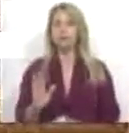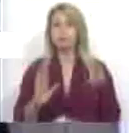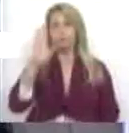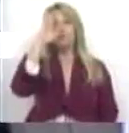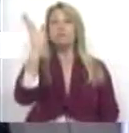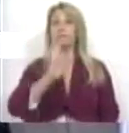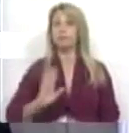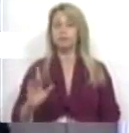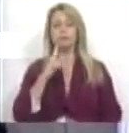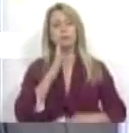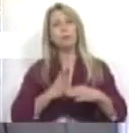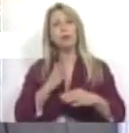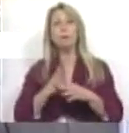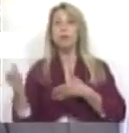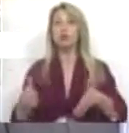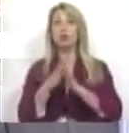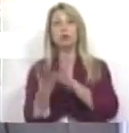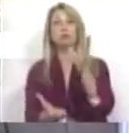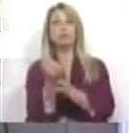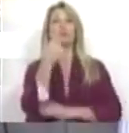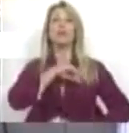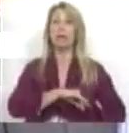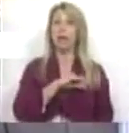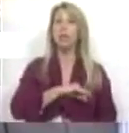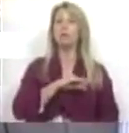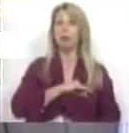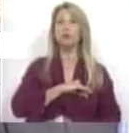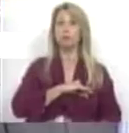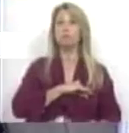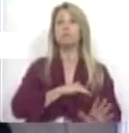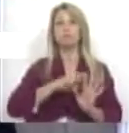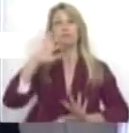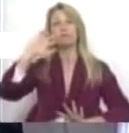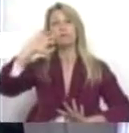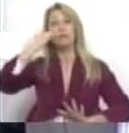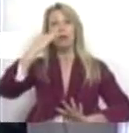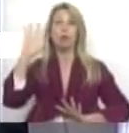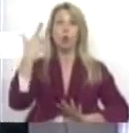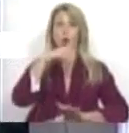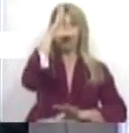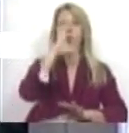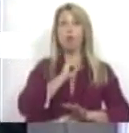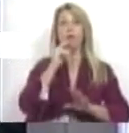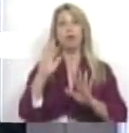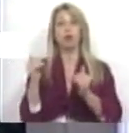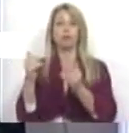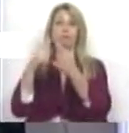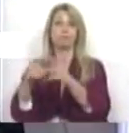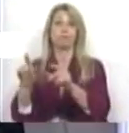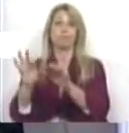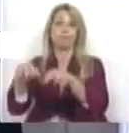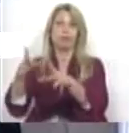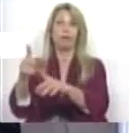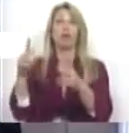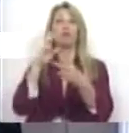sabemos que parte da estratégia de recuperação de rendimentos foi afetada quando o Governo deixou cair em Bruxelas a sua proposta